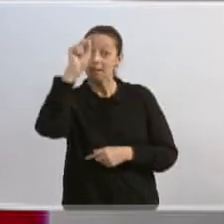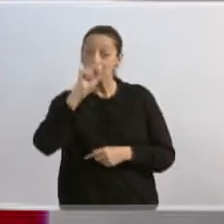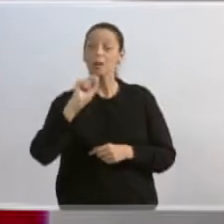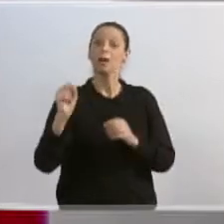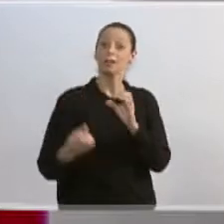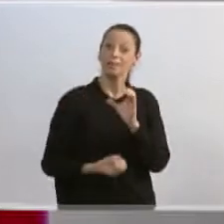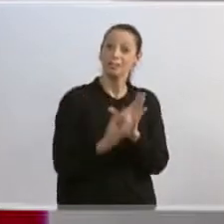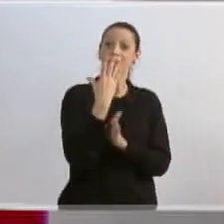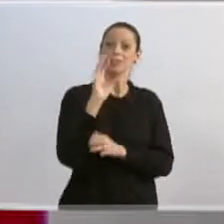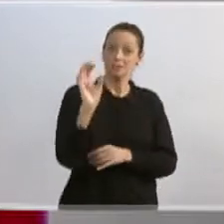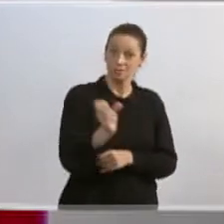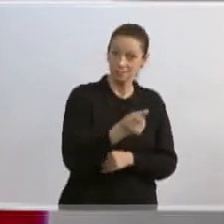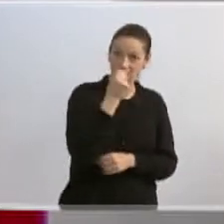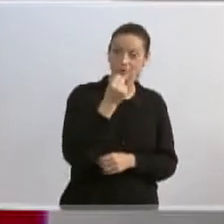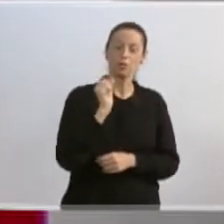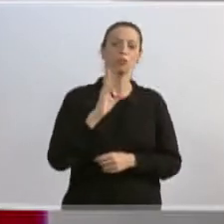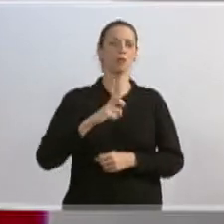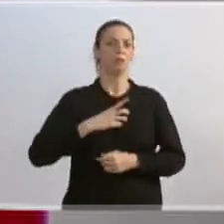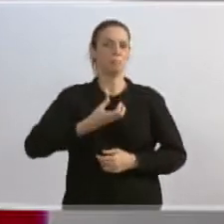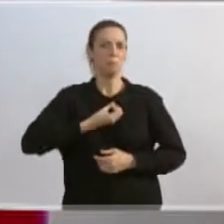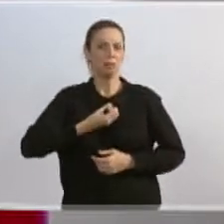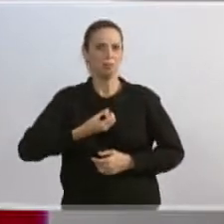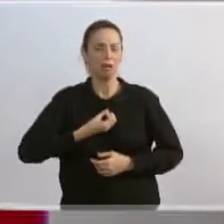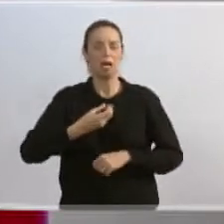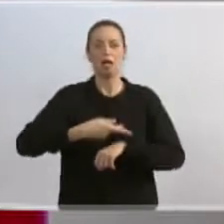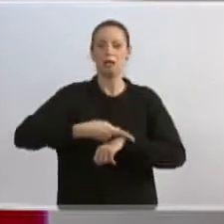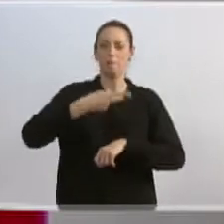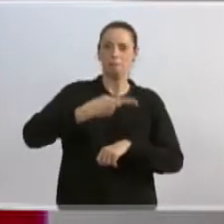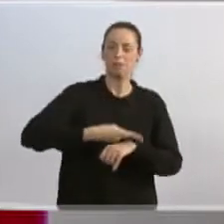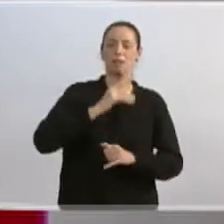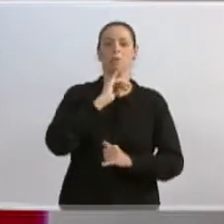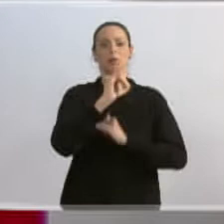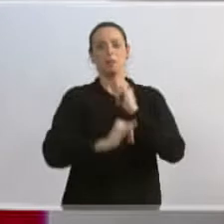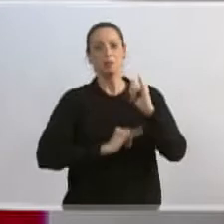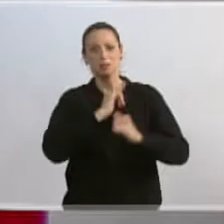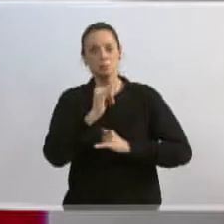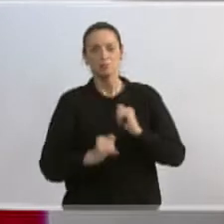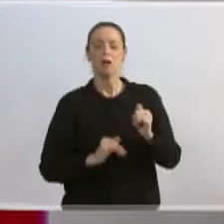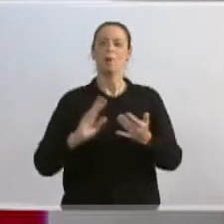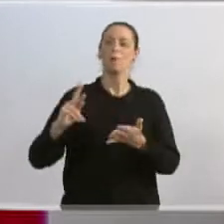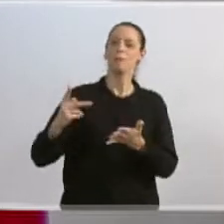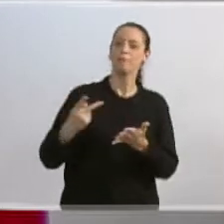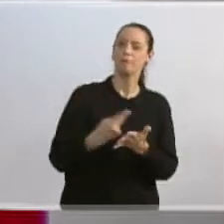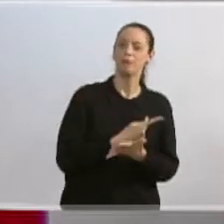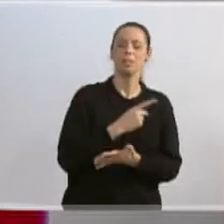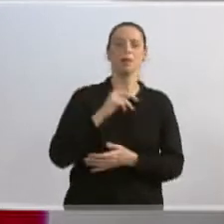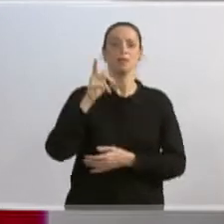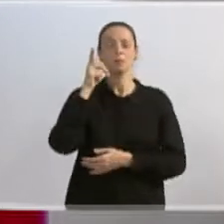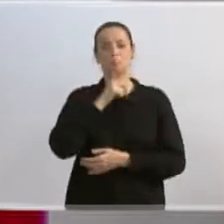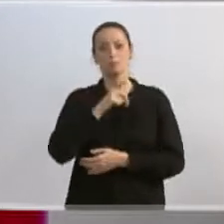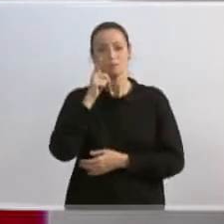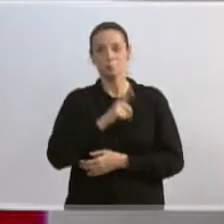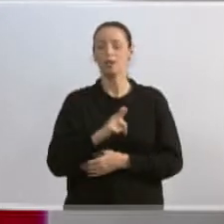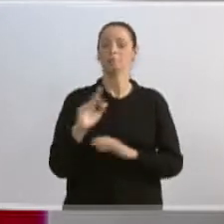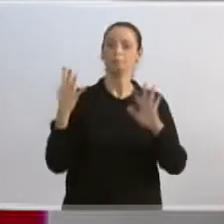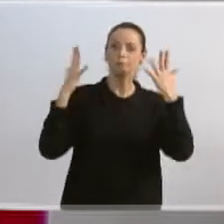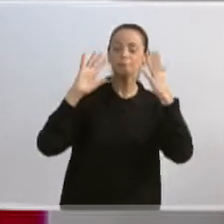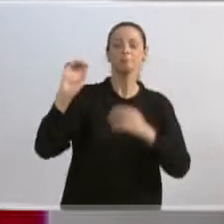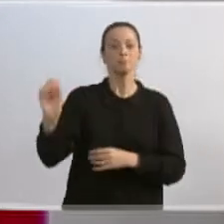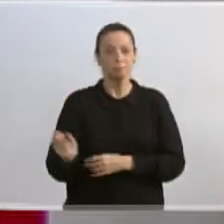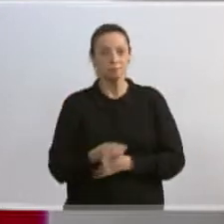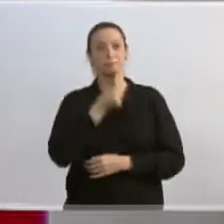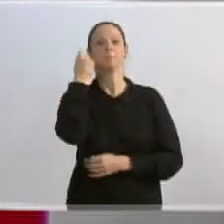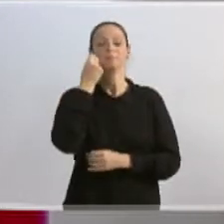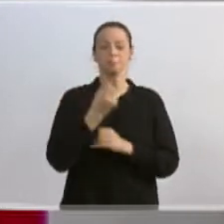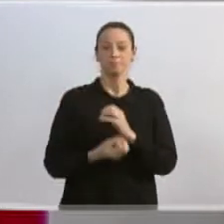é tem medalhas internacionais têm eventos dedicados à produção de cerveja já toda uma um